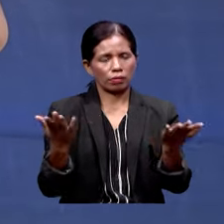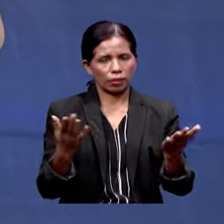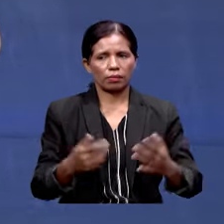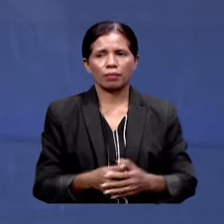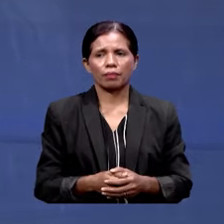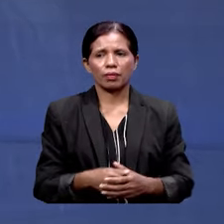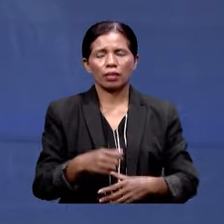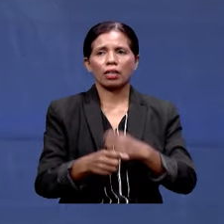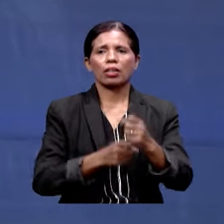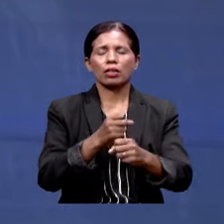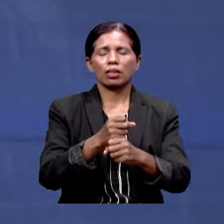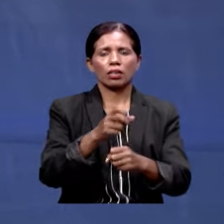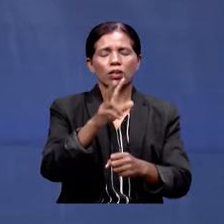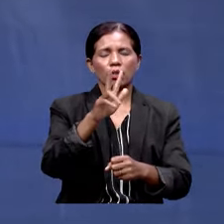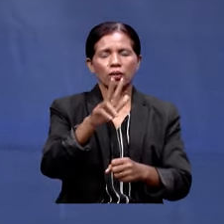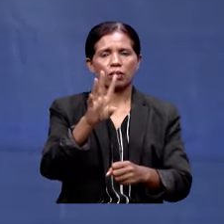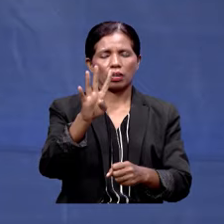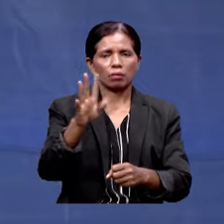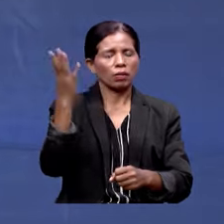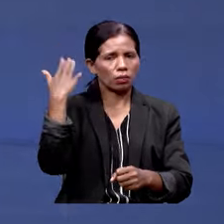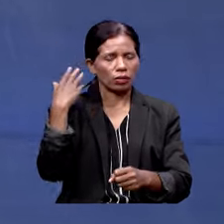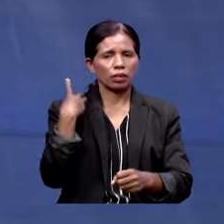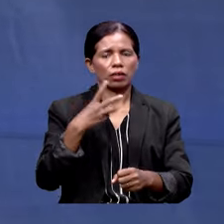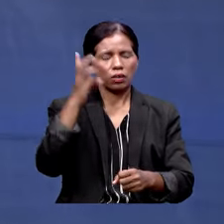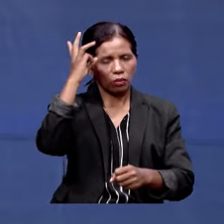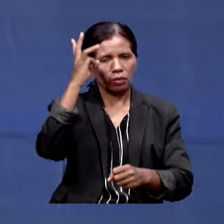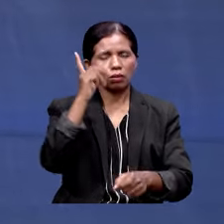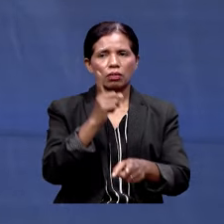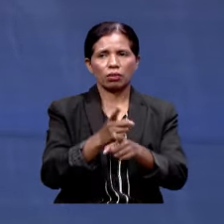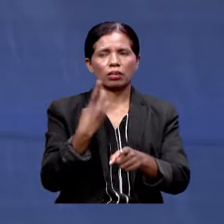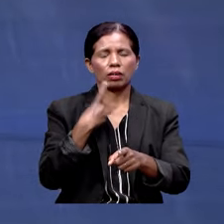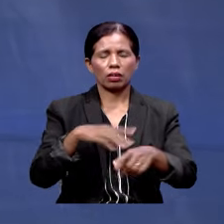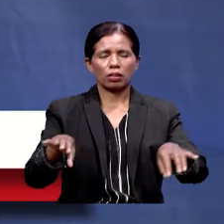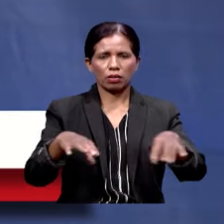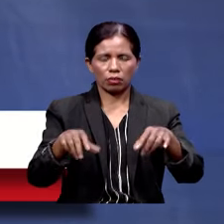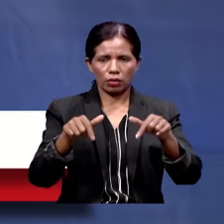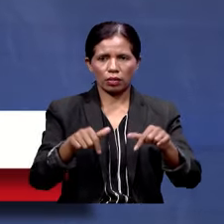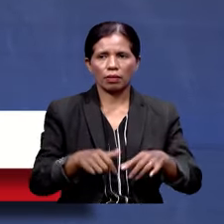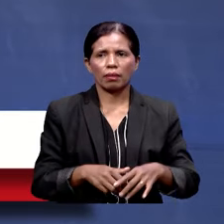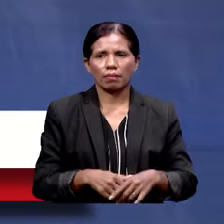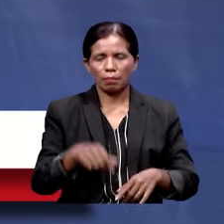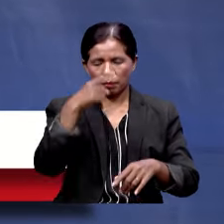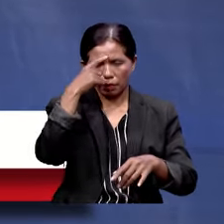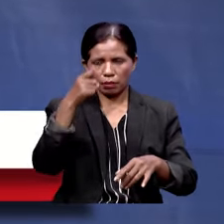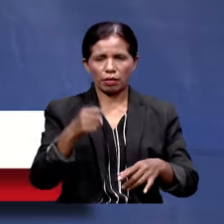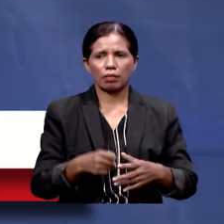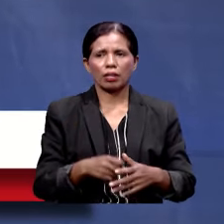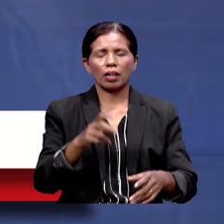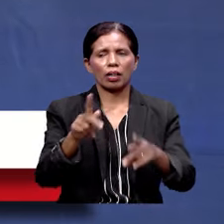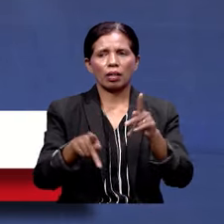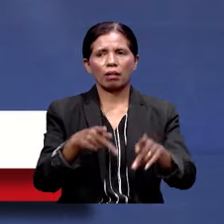E a tina tolo hat bakoto sai confusão duni e tenia e tenia sistema ne. Também da nema é uma